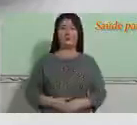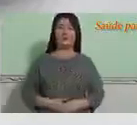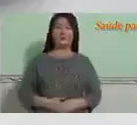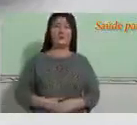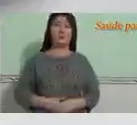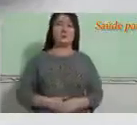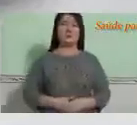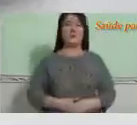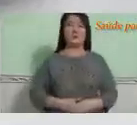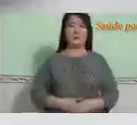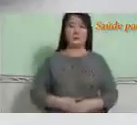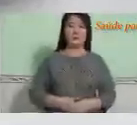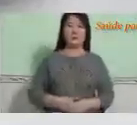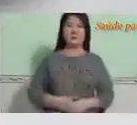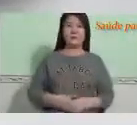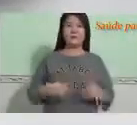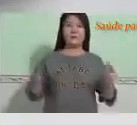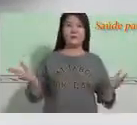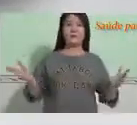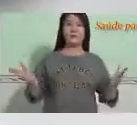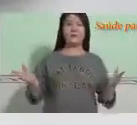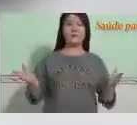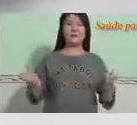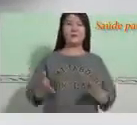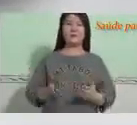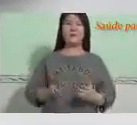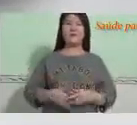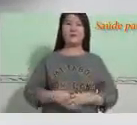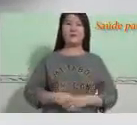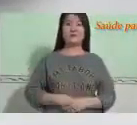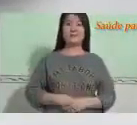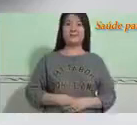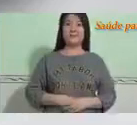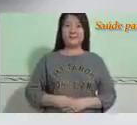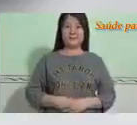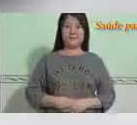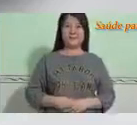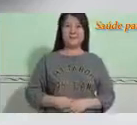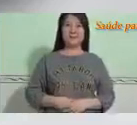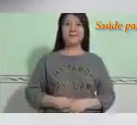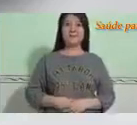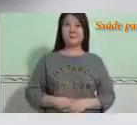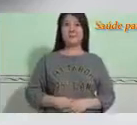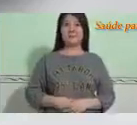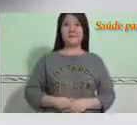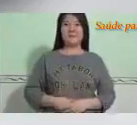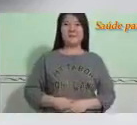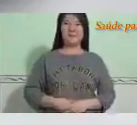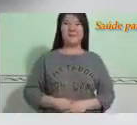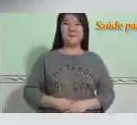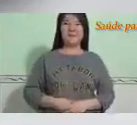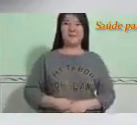Os cientistas deste estudo introduziram a nanopartícula na água onde viveu o peixe zebra e depois analisaram os